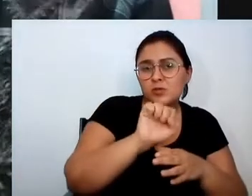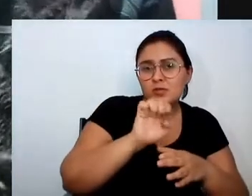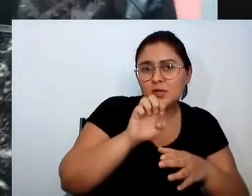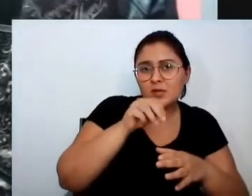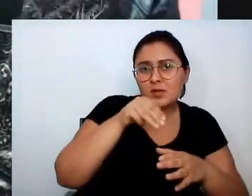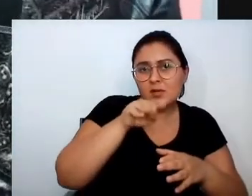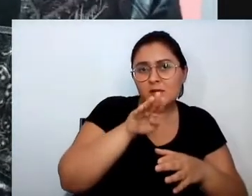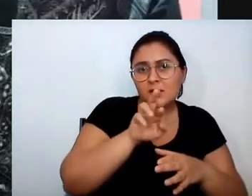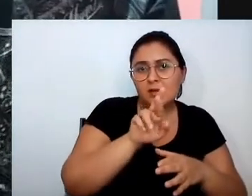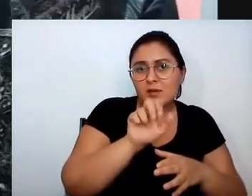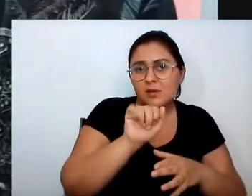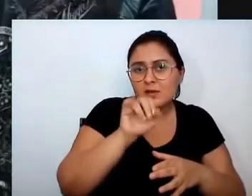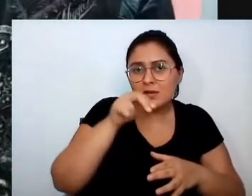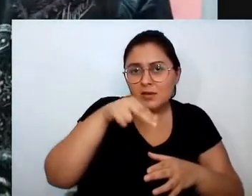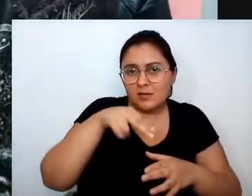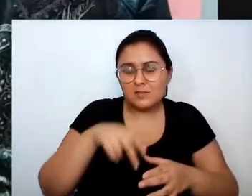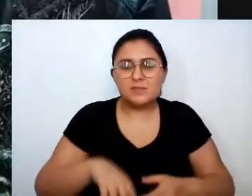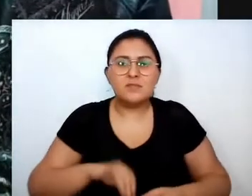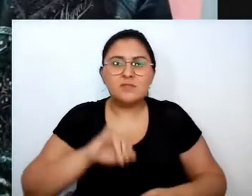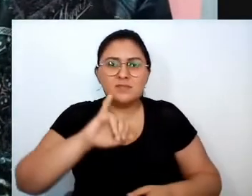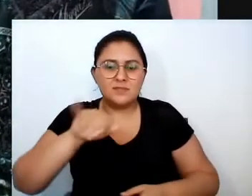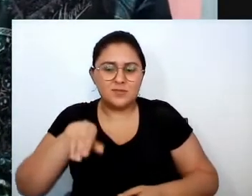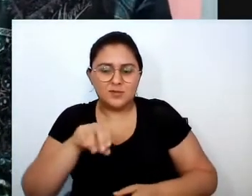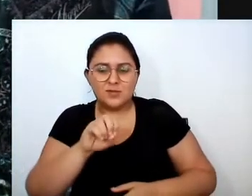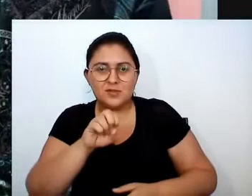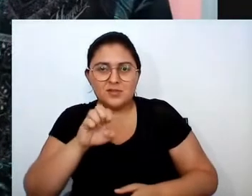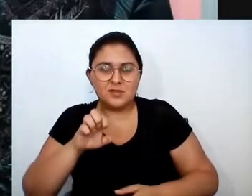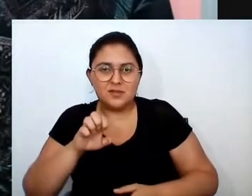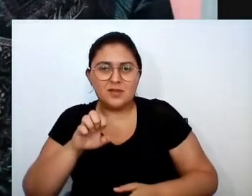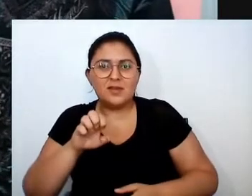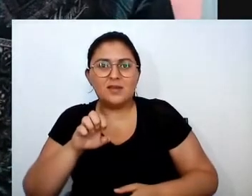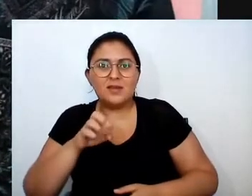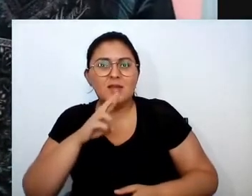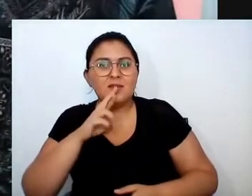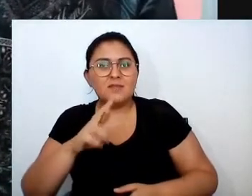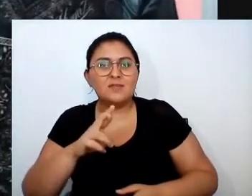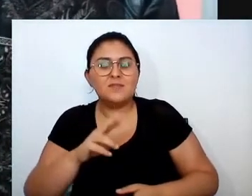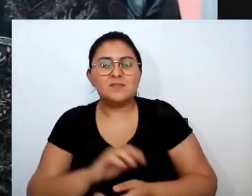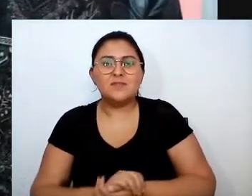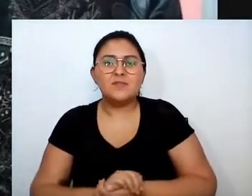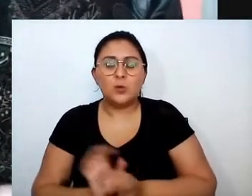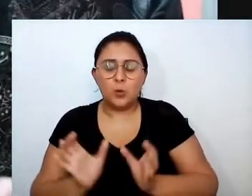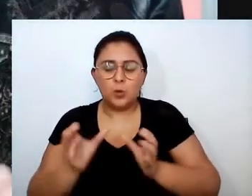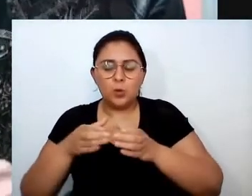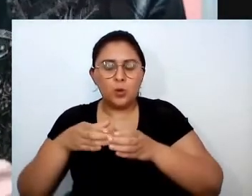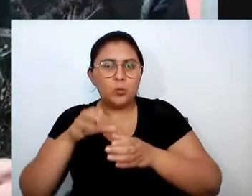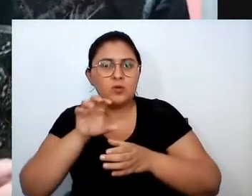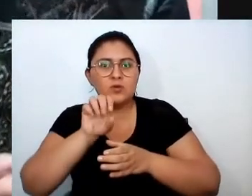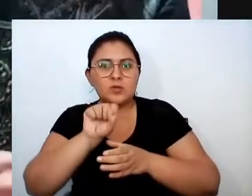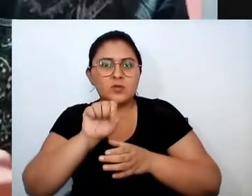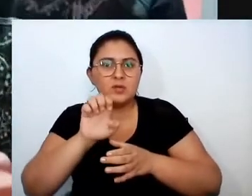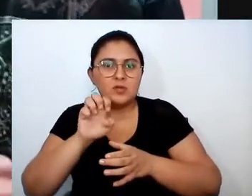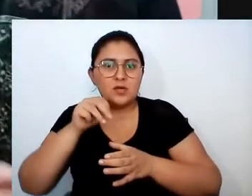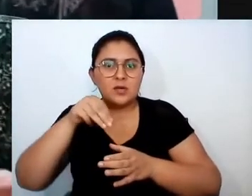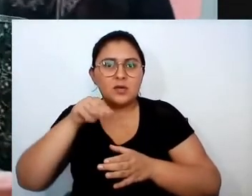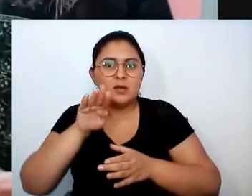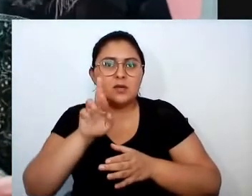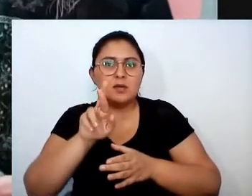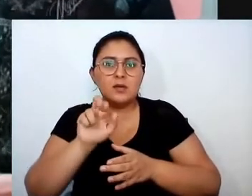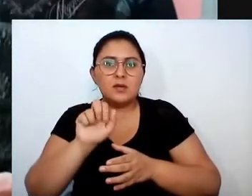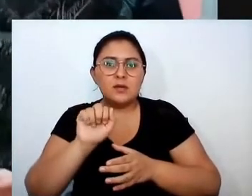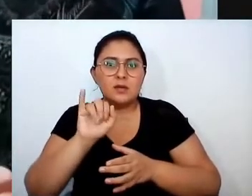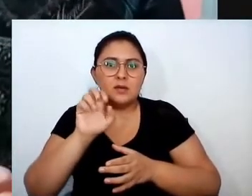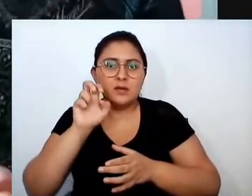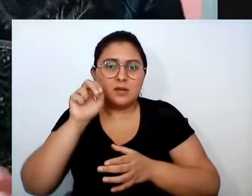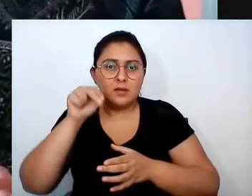O Sembraim, ele foi de grande, foi não, né? Né? Não tirar esse foi daí. Sim, Ele é de continua grande